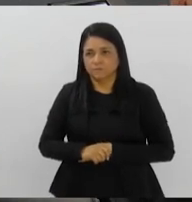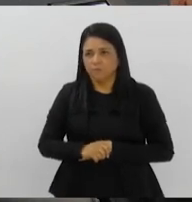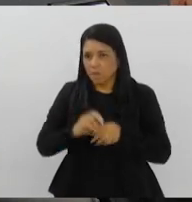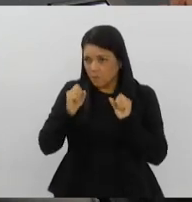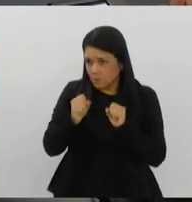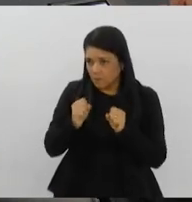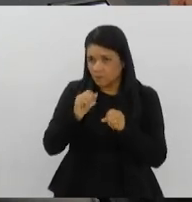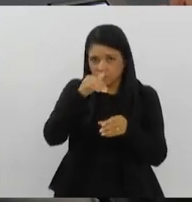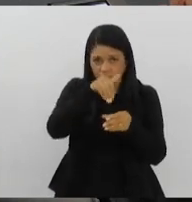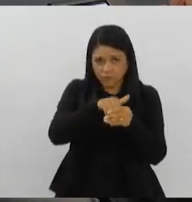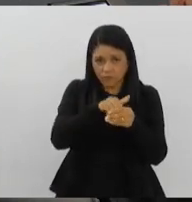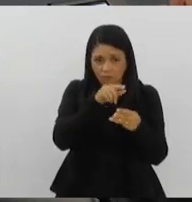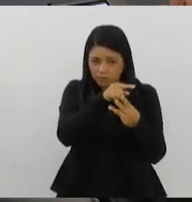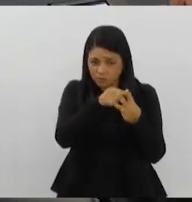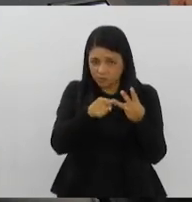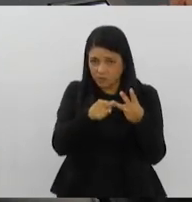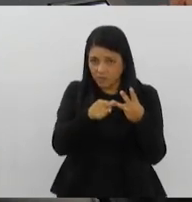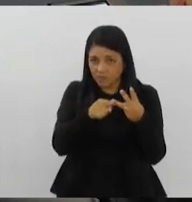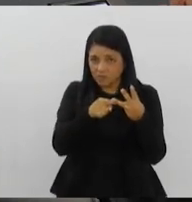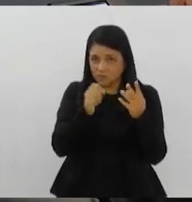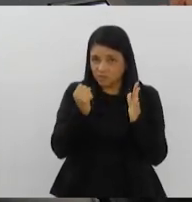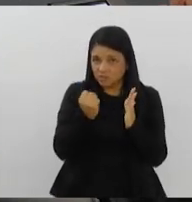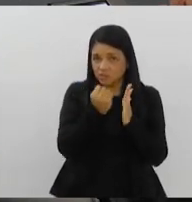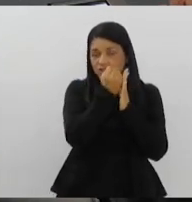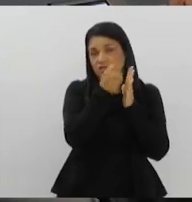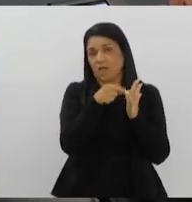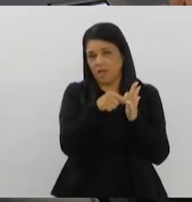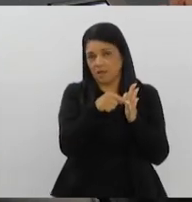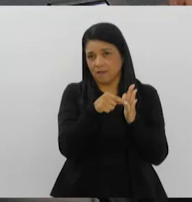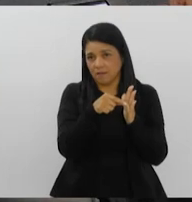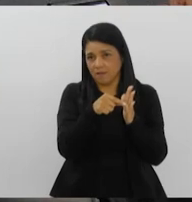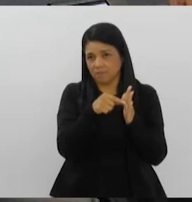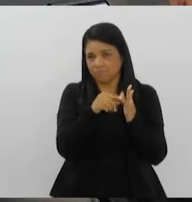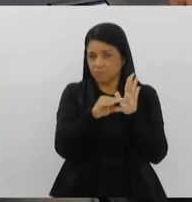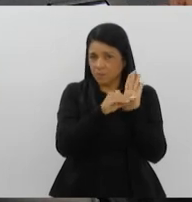Podemos votar ou Vossa Excelência prefere que seja um a um?